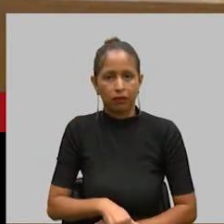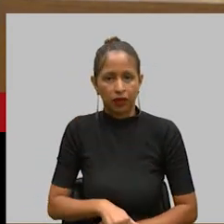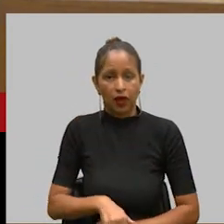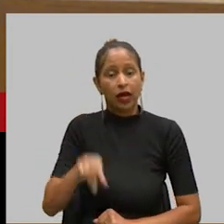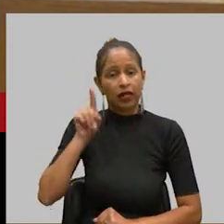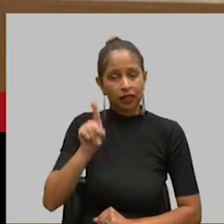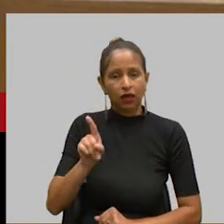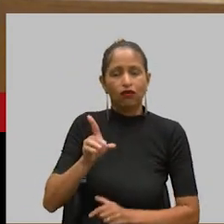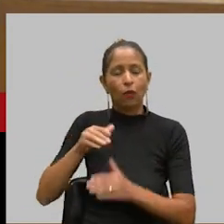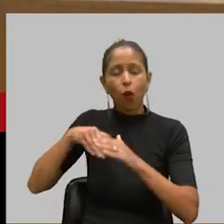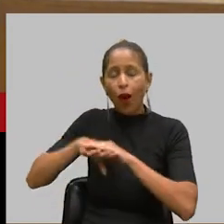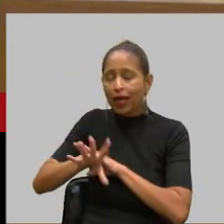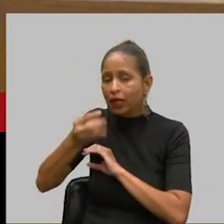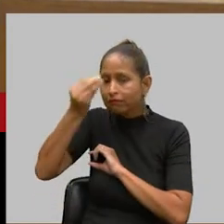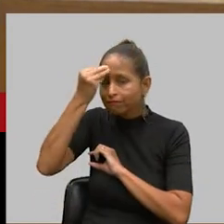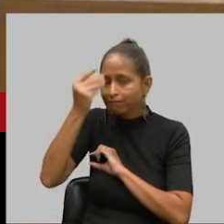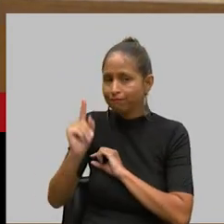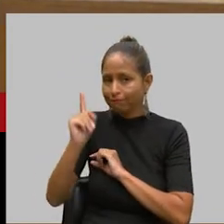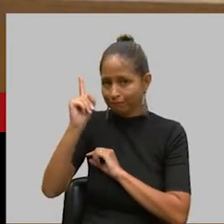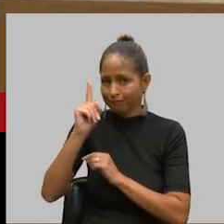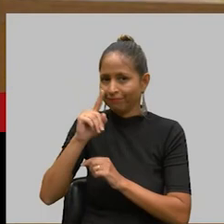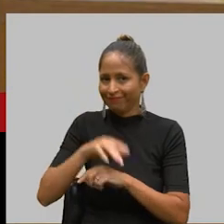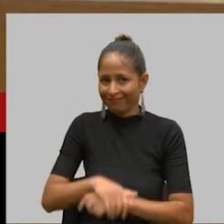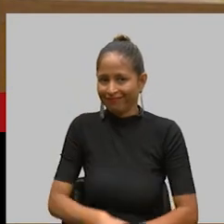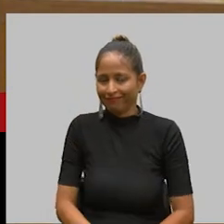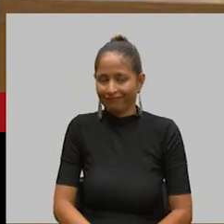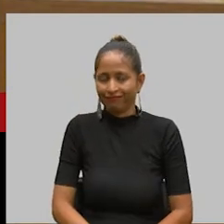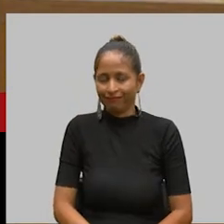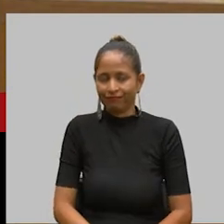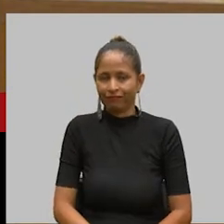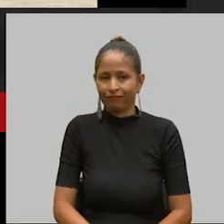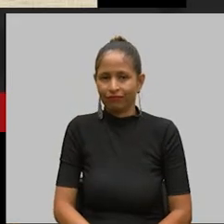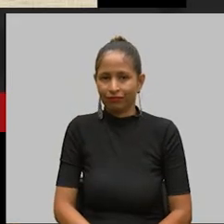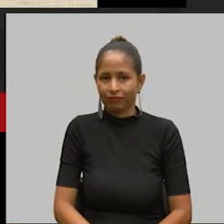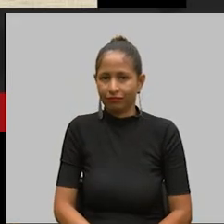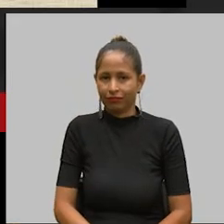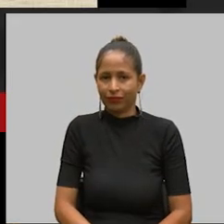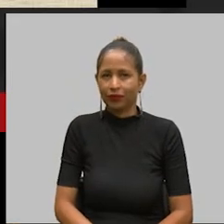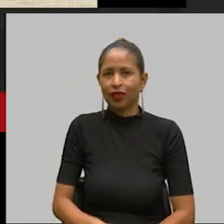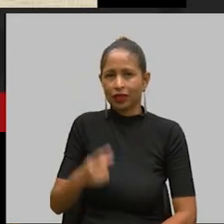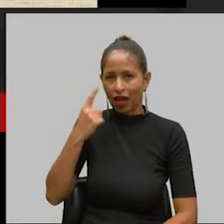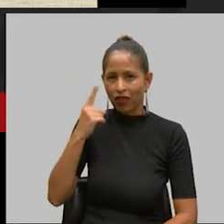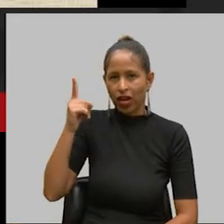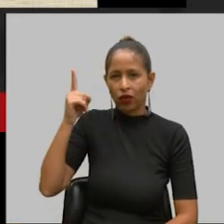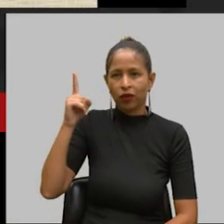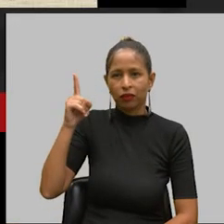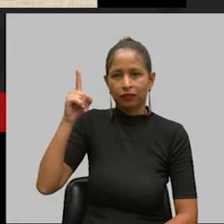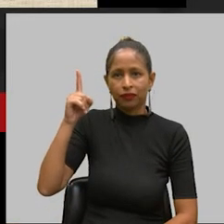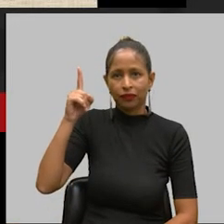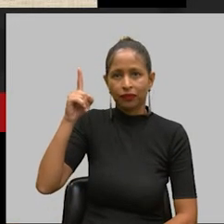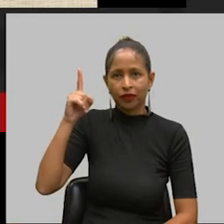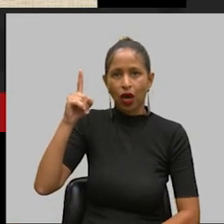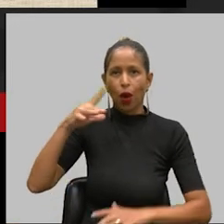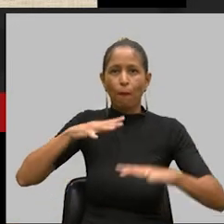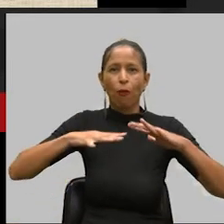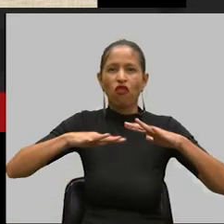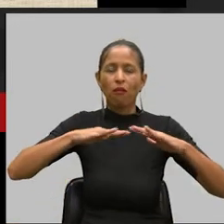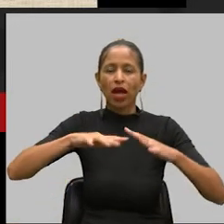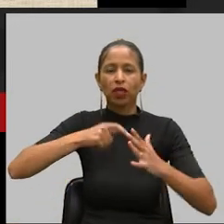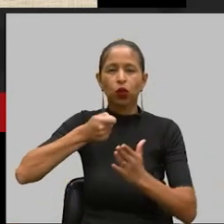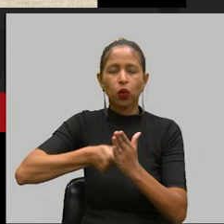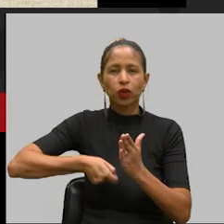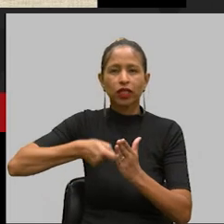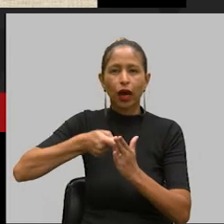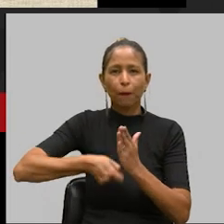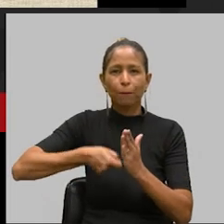vamos isso aí eh Vamos então entender a educação do campo como movimento de luta